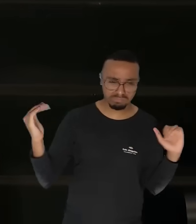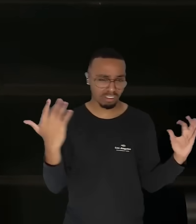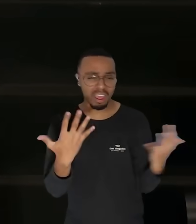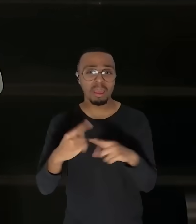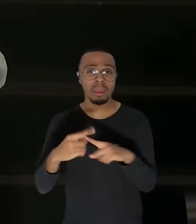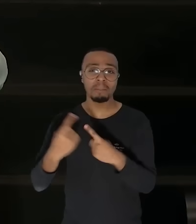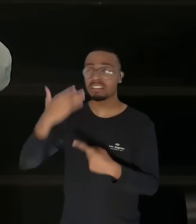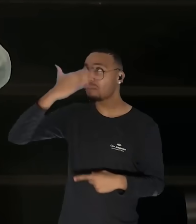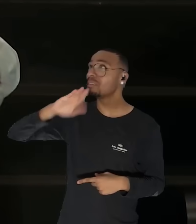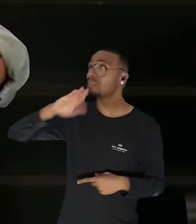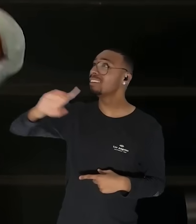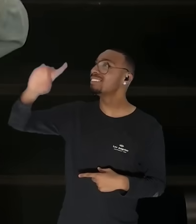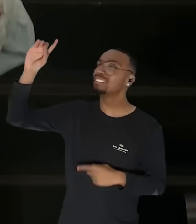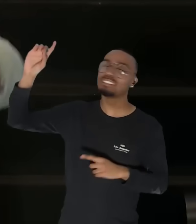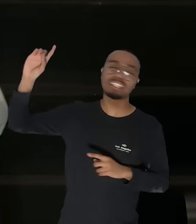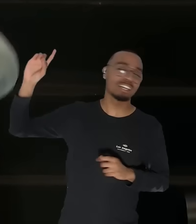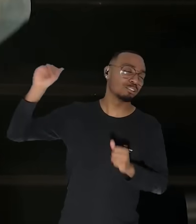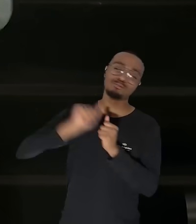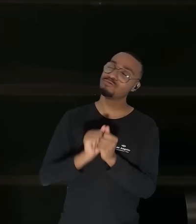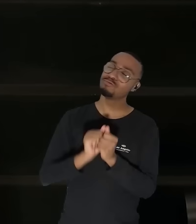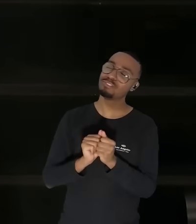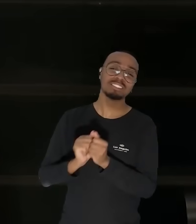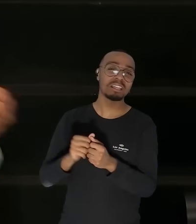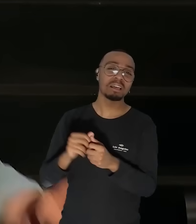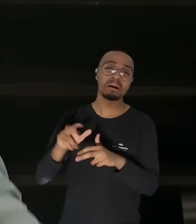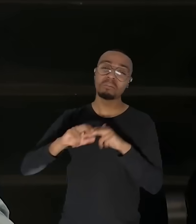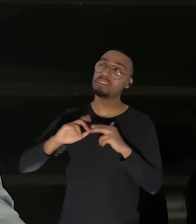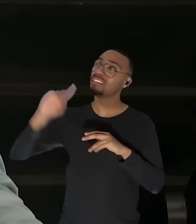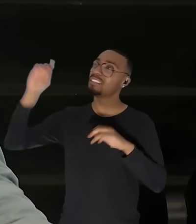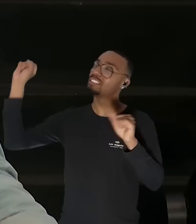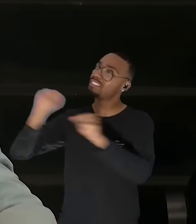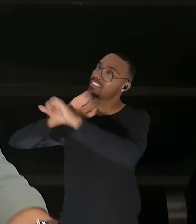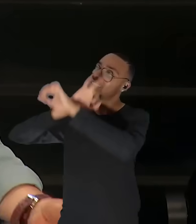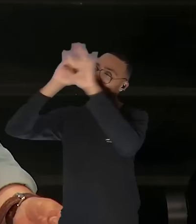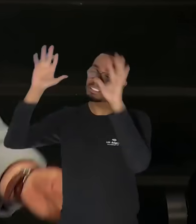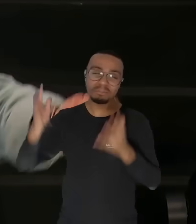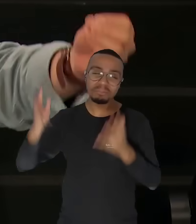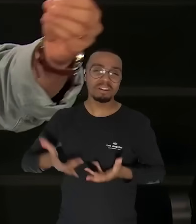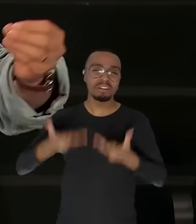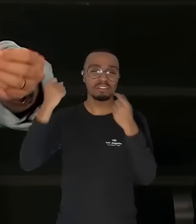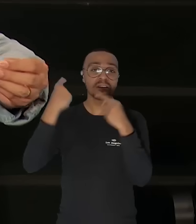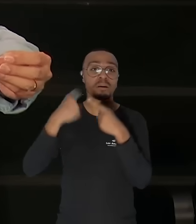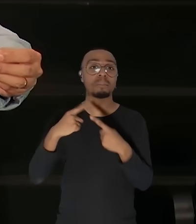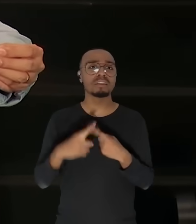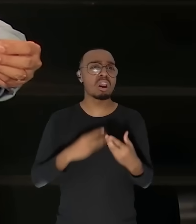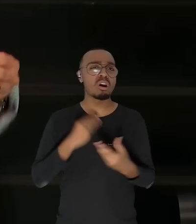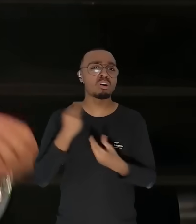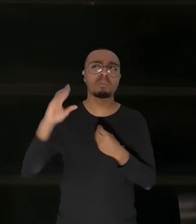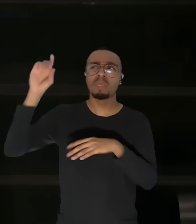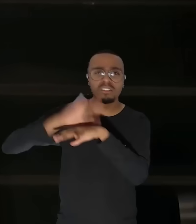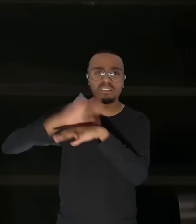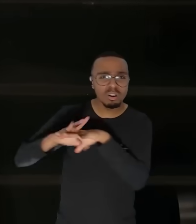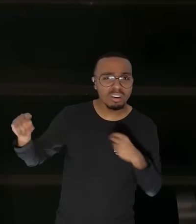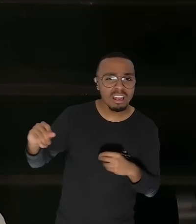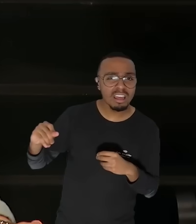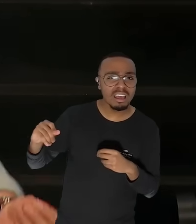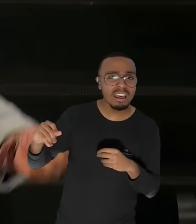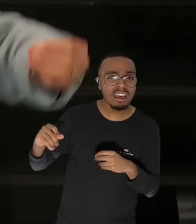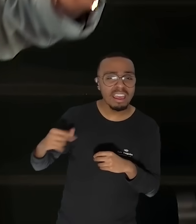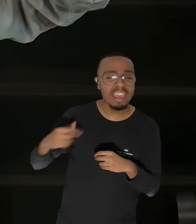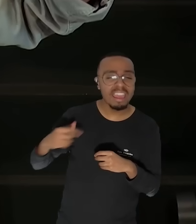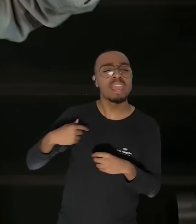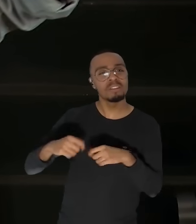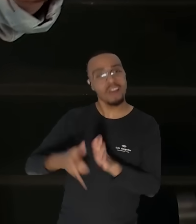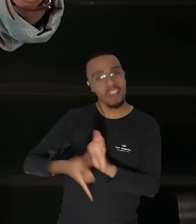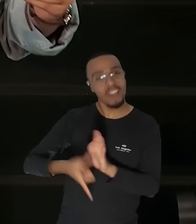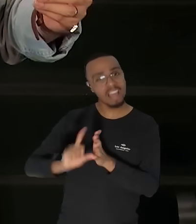Deus é sensacional, porque não tem como ele ser o Deus da cura se eu não ficar doente, não tem como ele ser o Deus da libertação se eu não ser preso, não